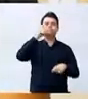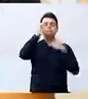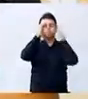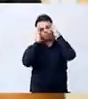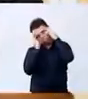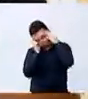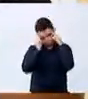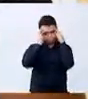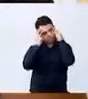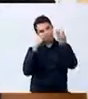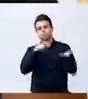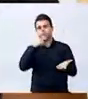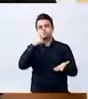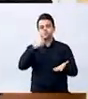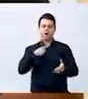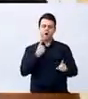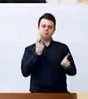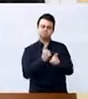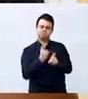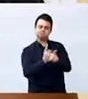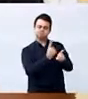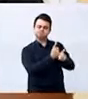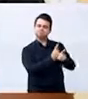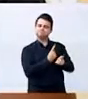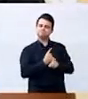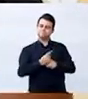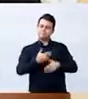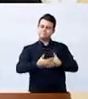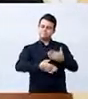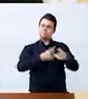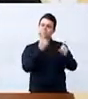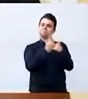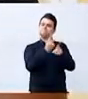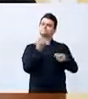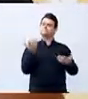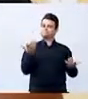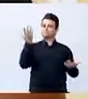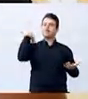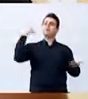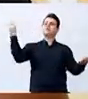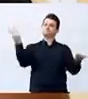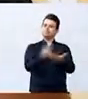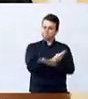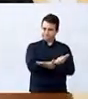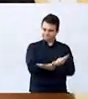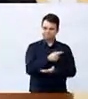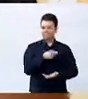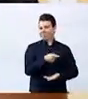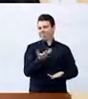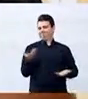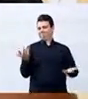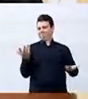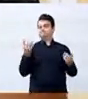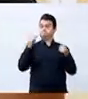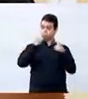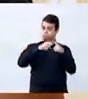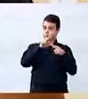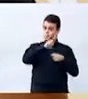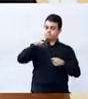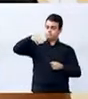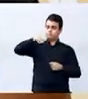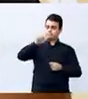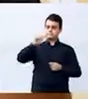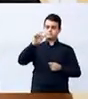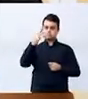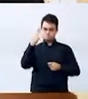cabecinha e tal. E aí eu fui descobrindo, aos poucos, o que tinha acontecido com o Leonardo. E aí foi um médico, o Dr. Massaro,